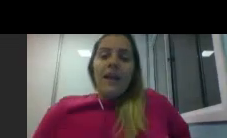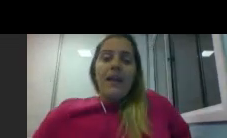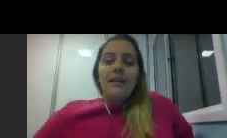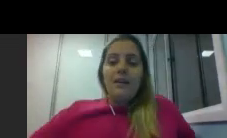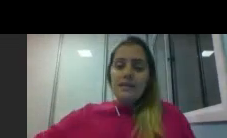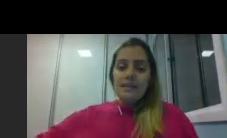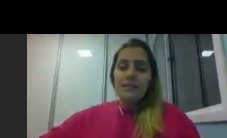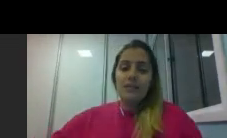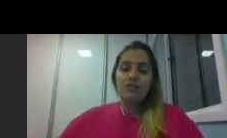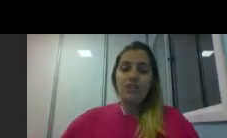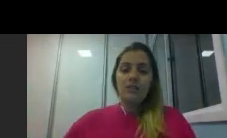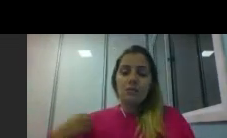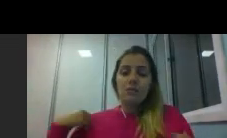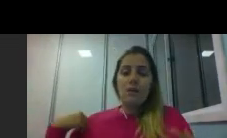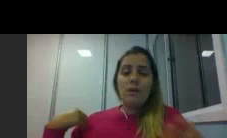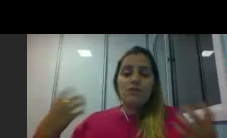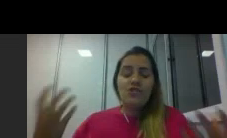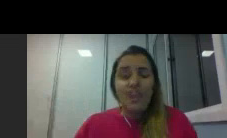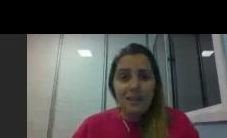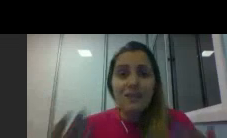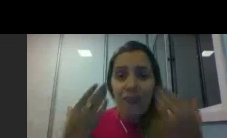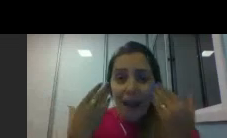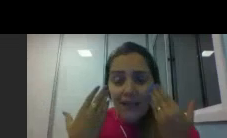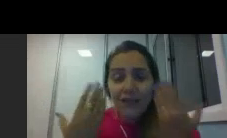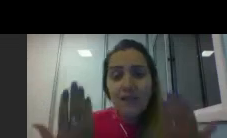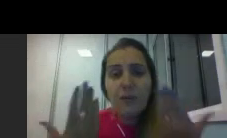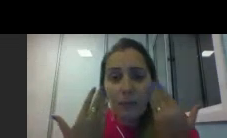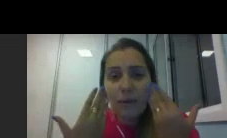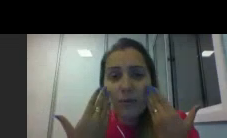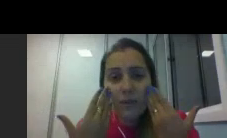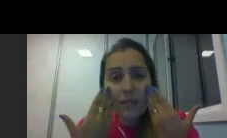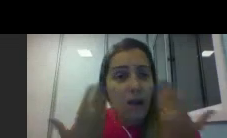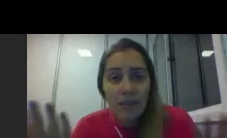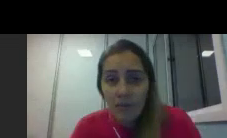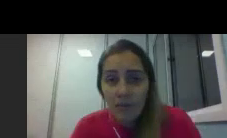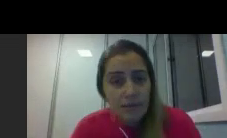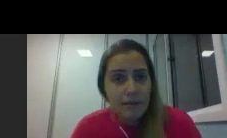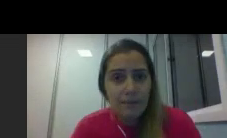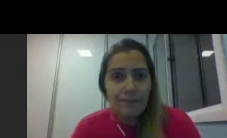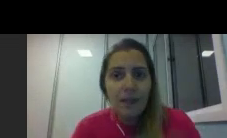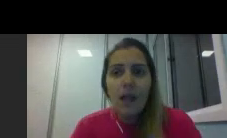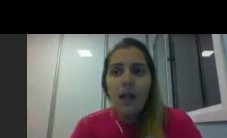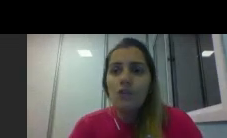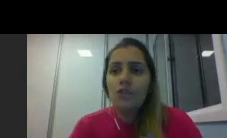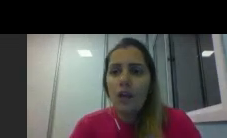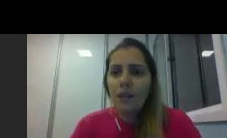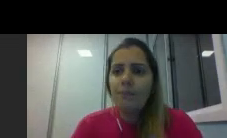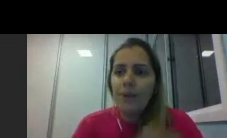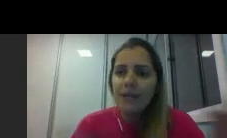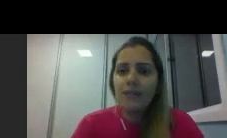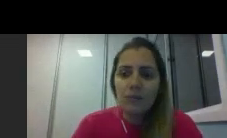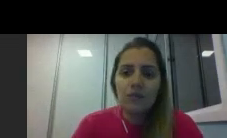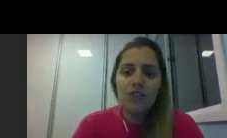né? Então, nesse sentido, os meus genes fazem com que eu produza olhos azuis.